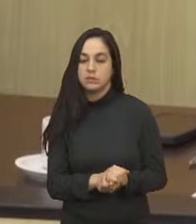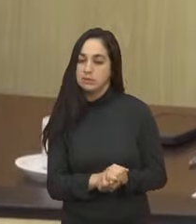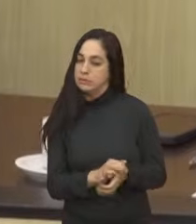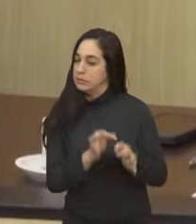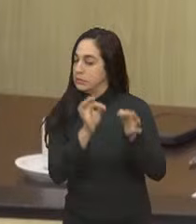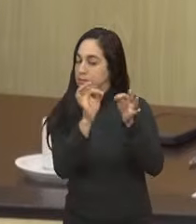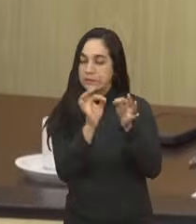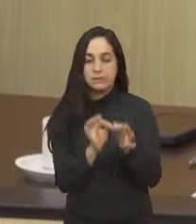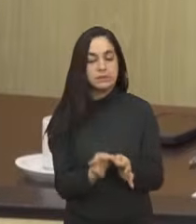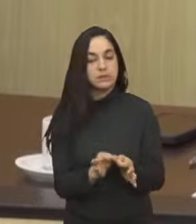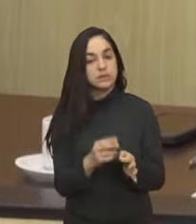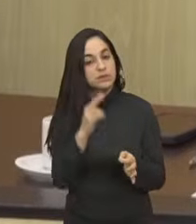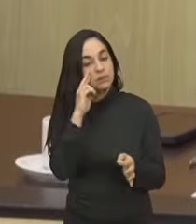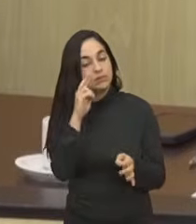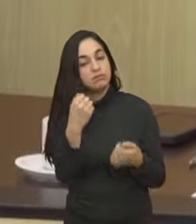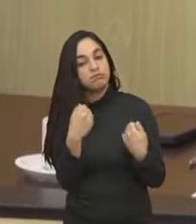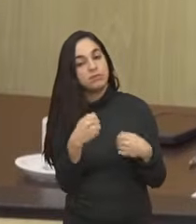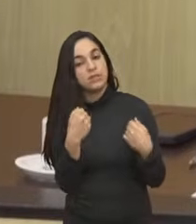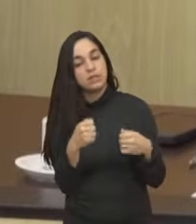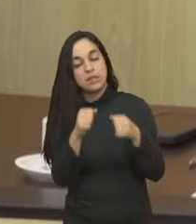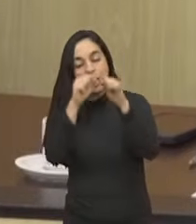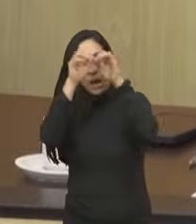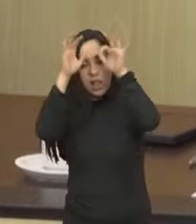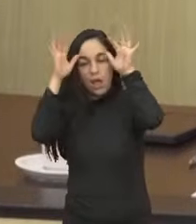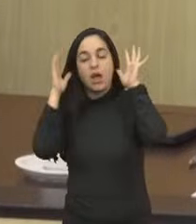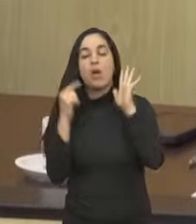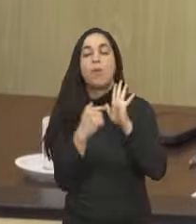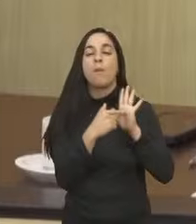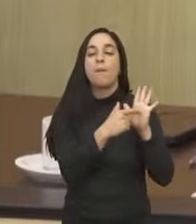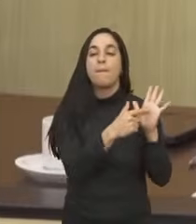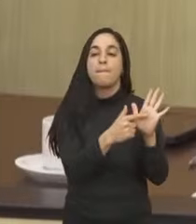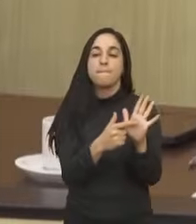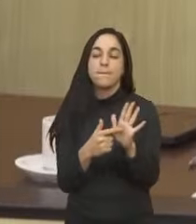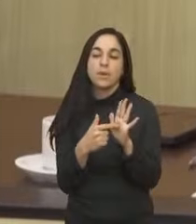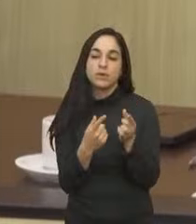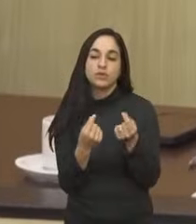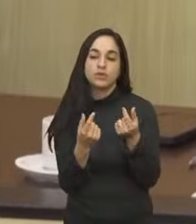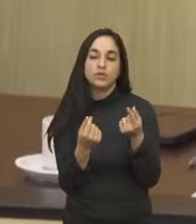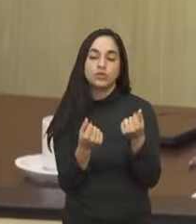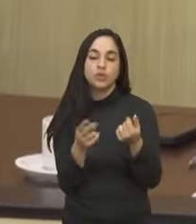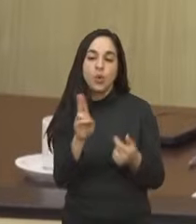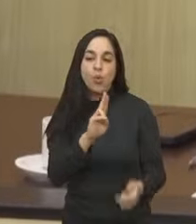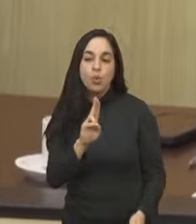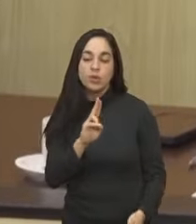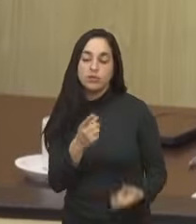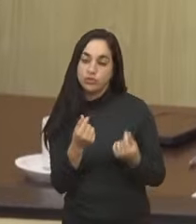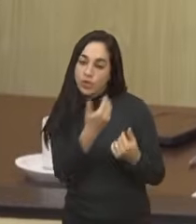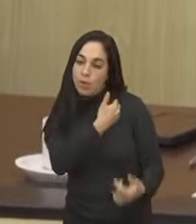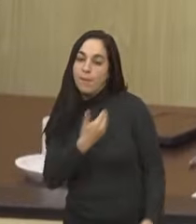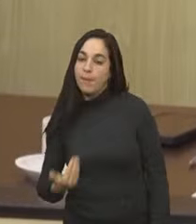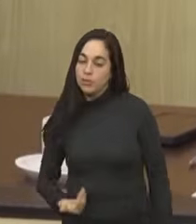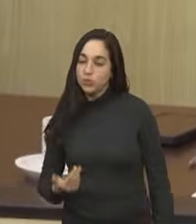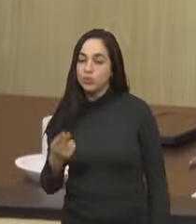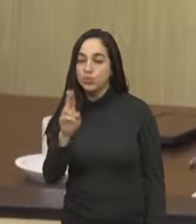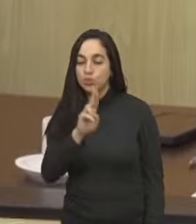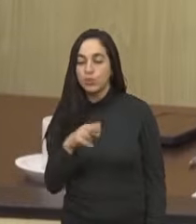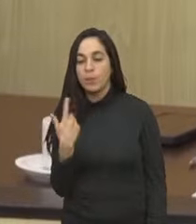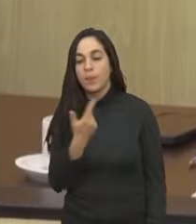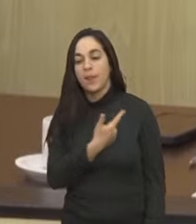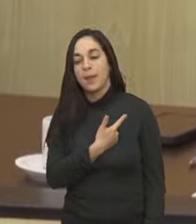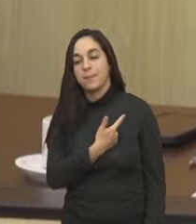licitação e que é fundamental a transparência na aplicação de verbas públicas em eventos privados,